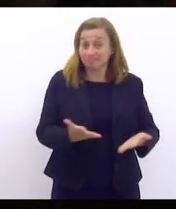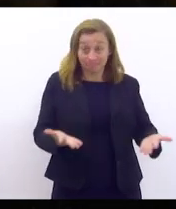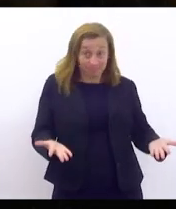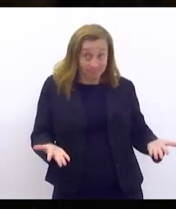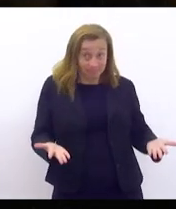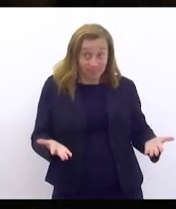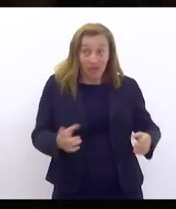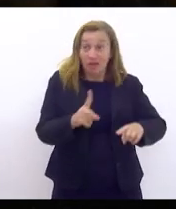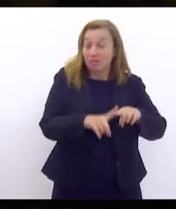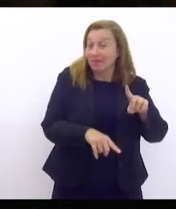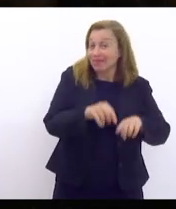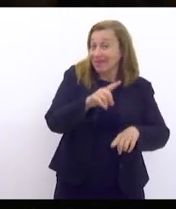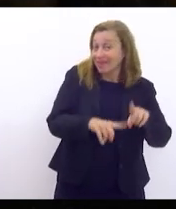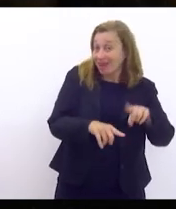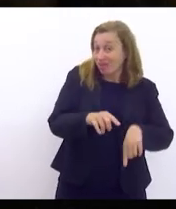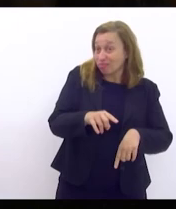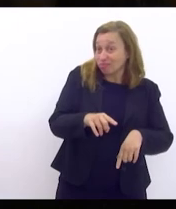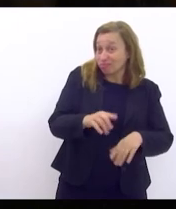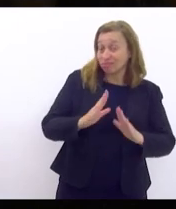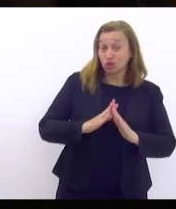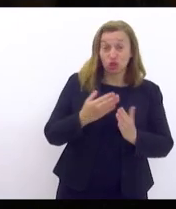material escolar